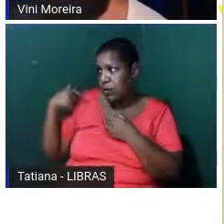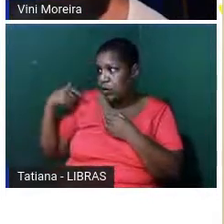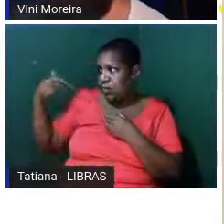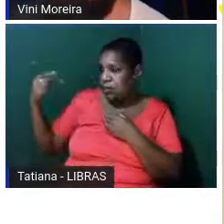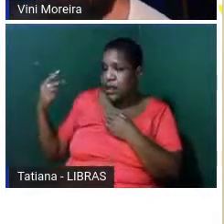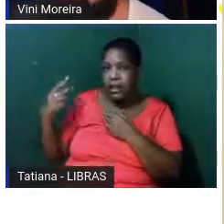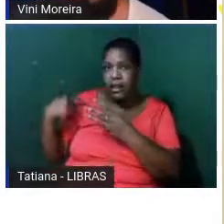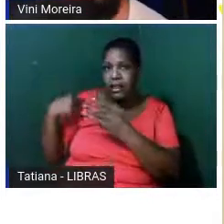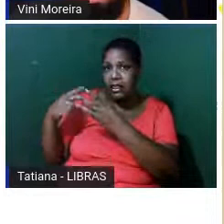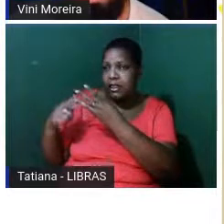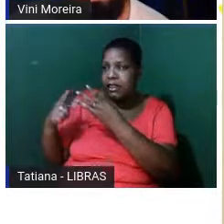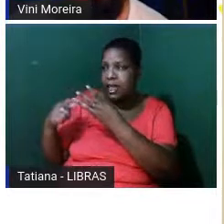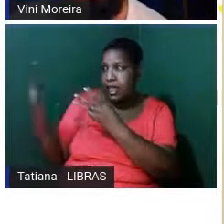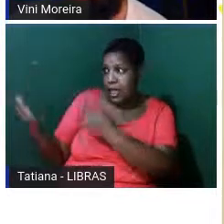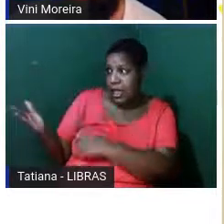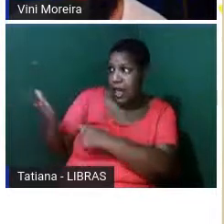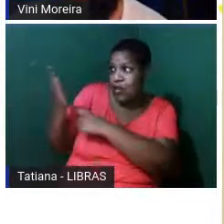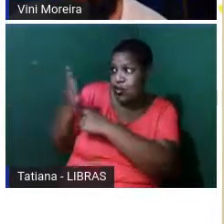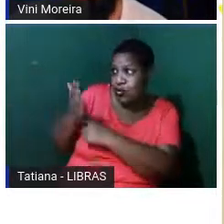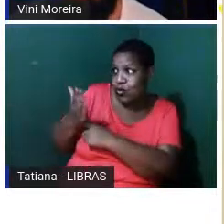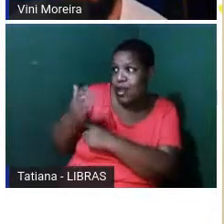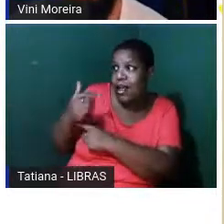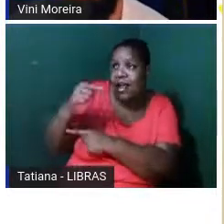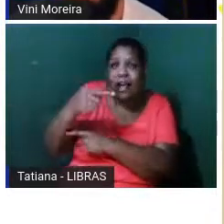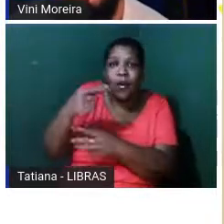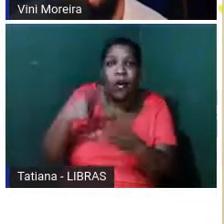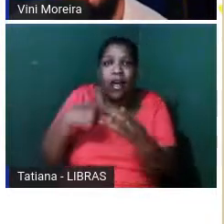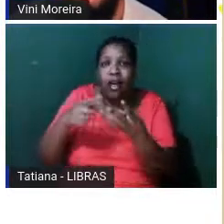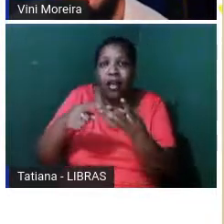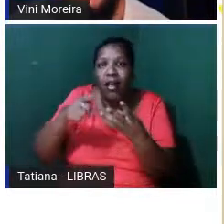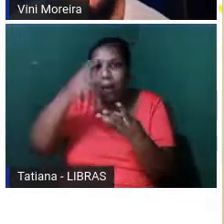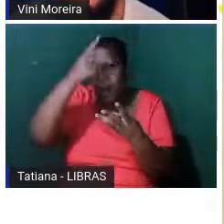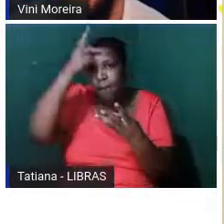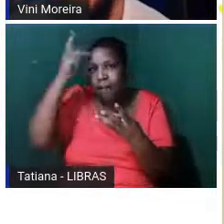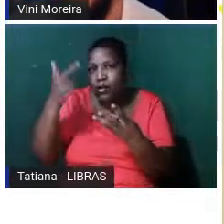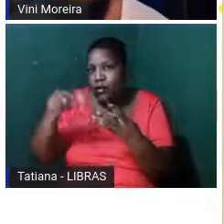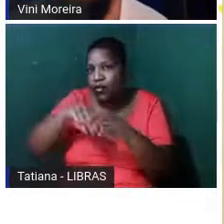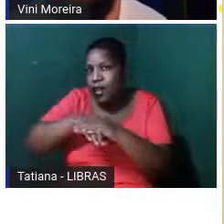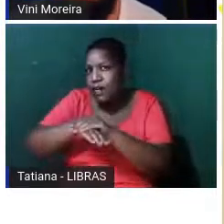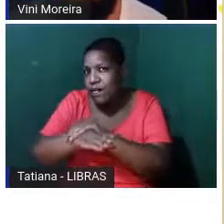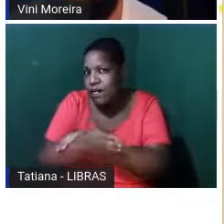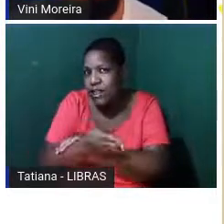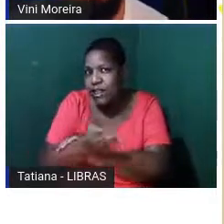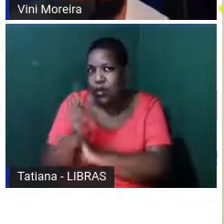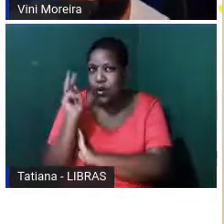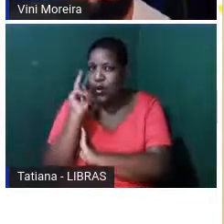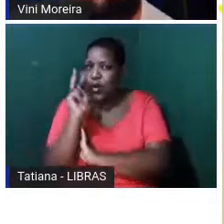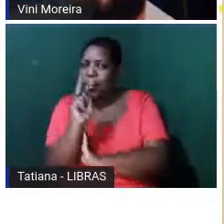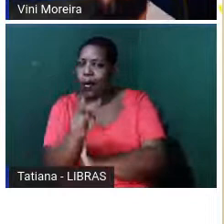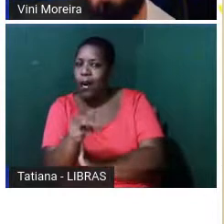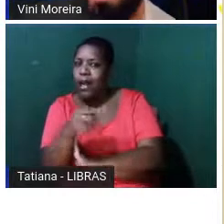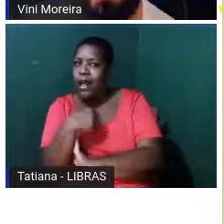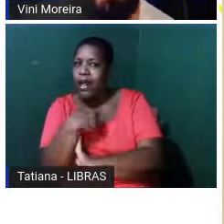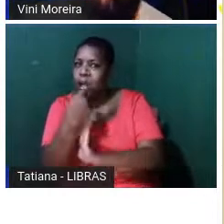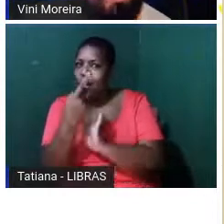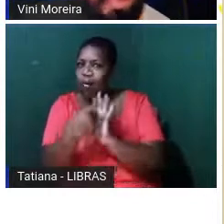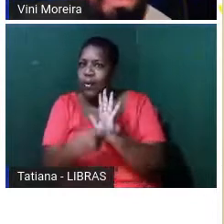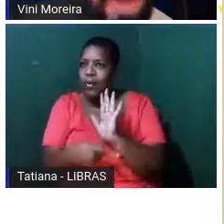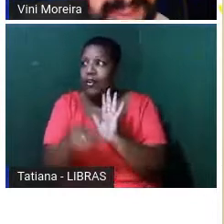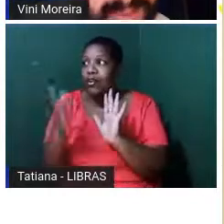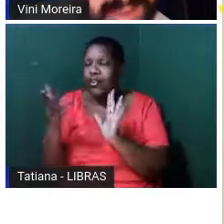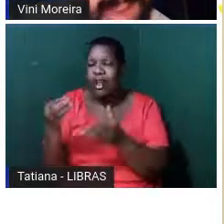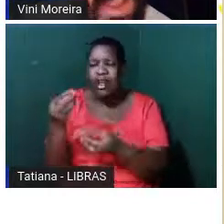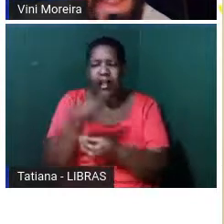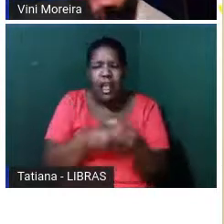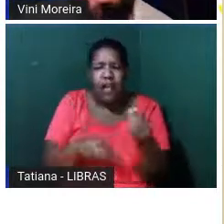pessoa para te ajudar uma pessoa que não tem esses vícios no olhar desse projeto que você já